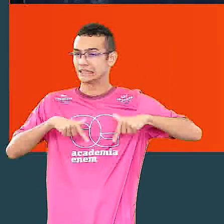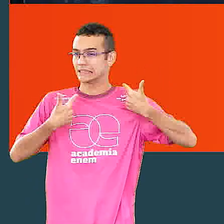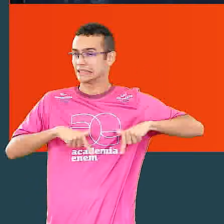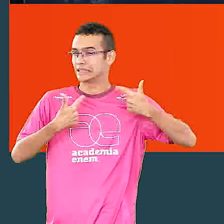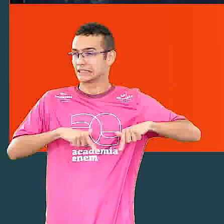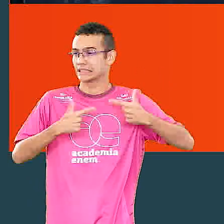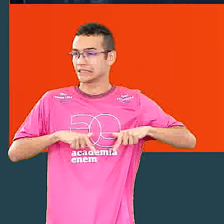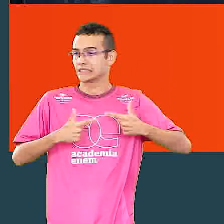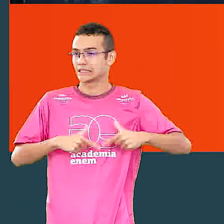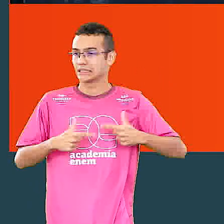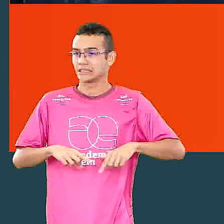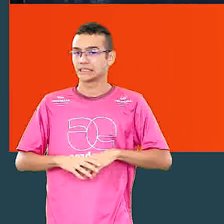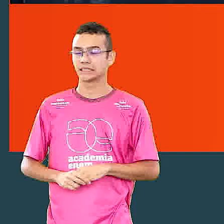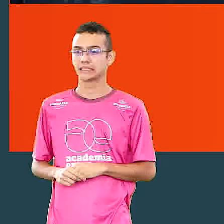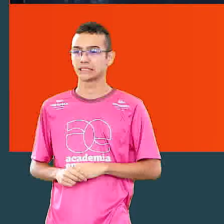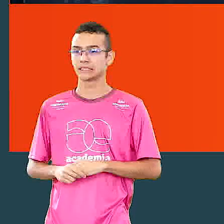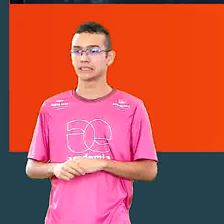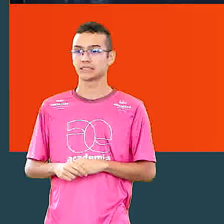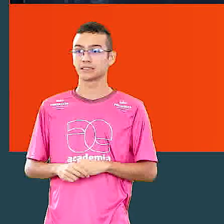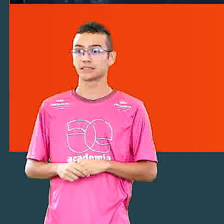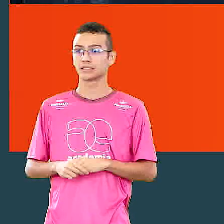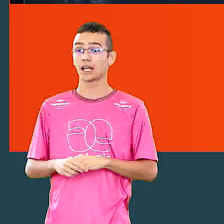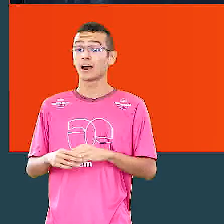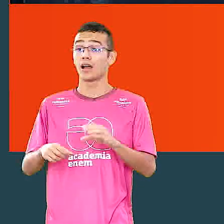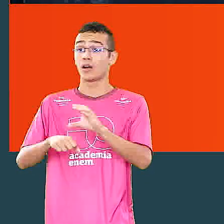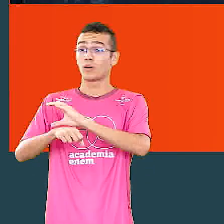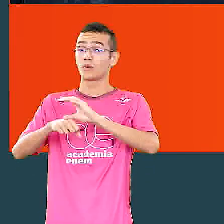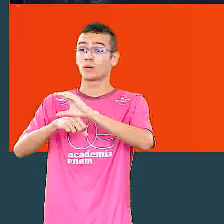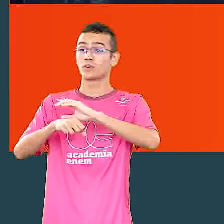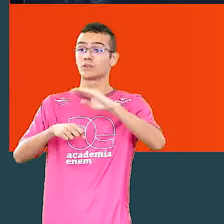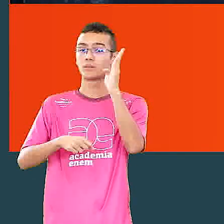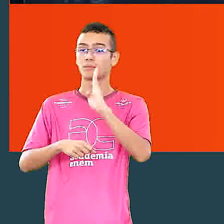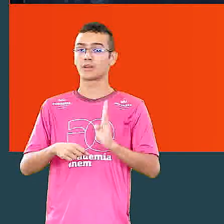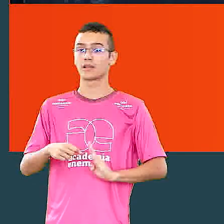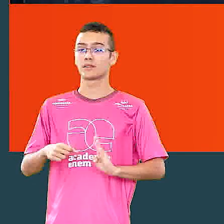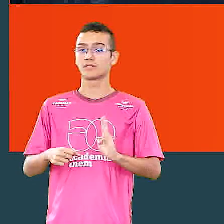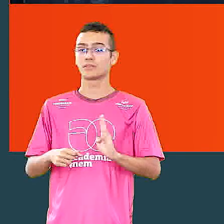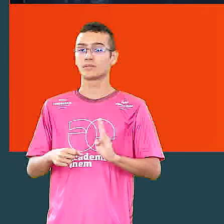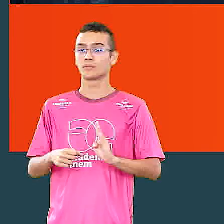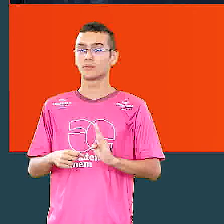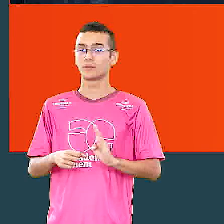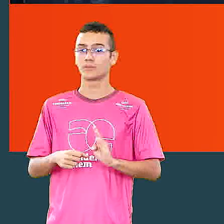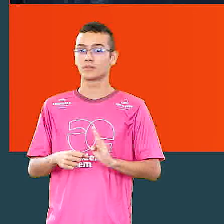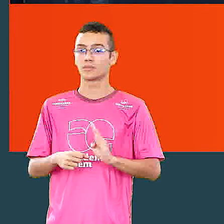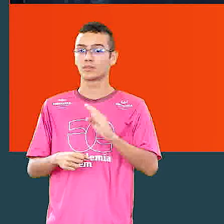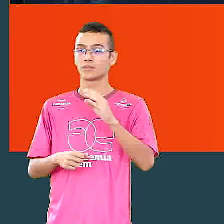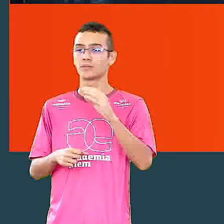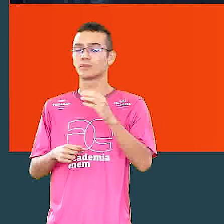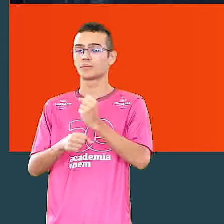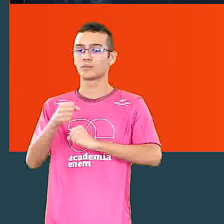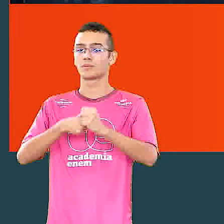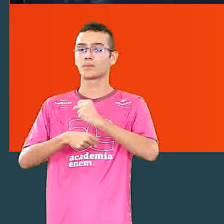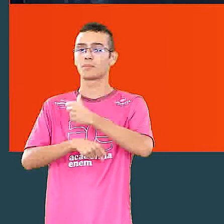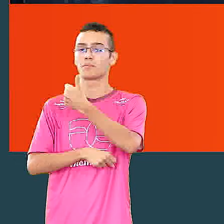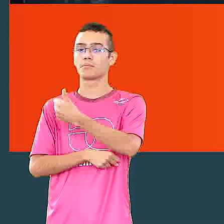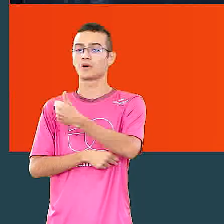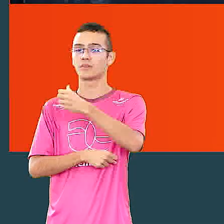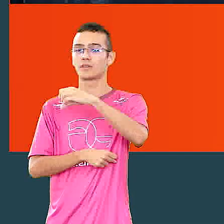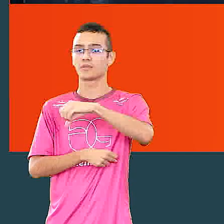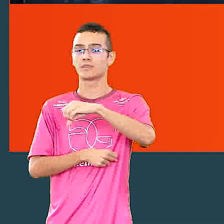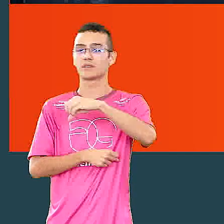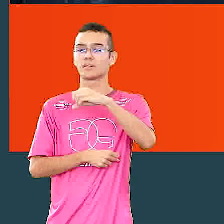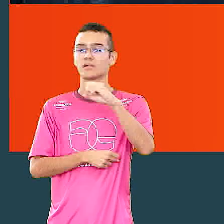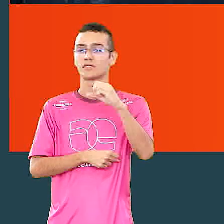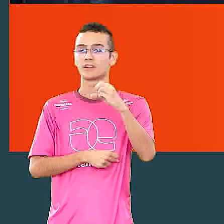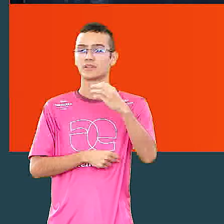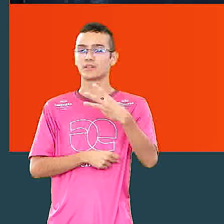Brasileira? 48 horas semanais. Há 100 anos atrás, com condições tecnológicas bem abaixo do que